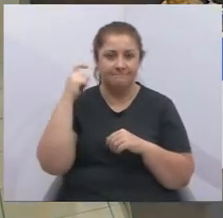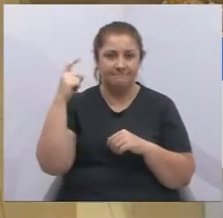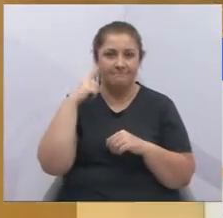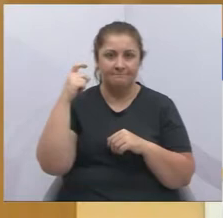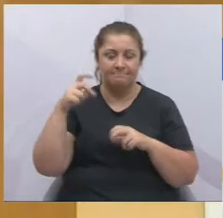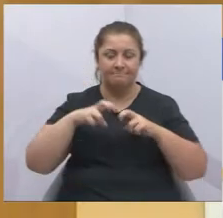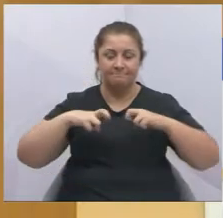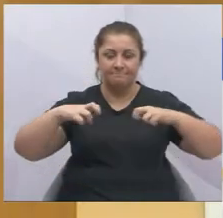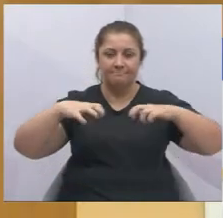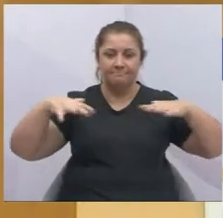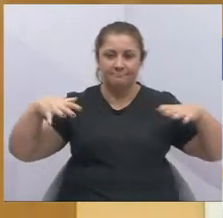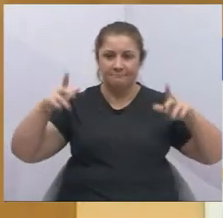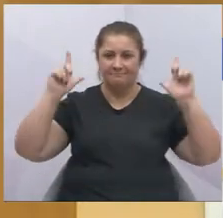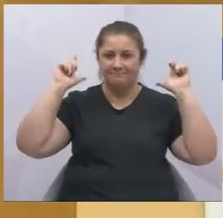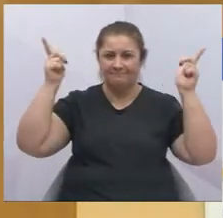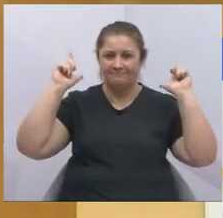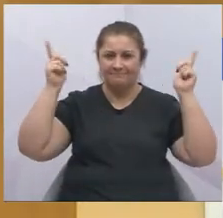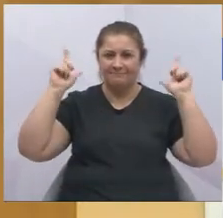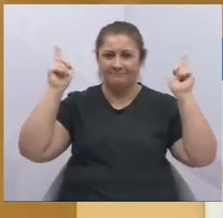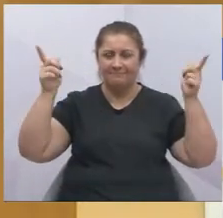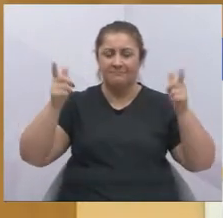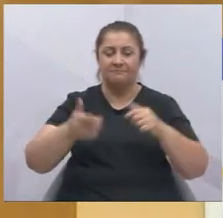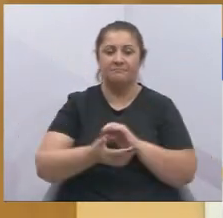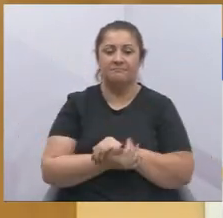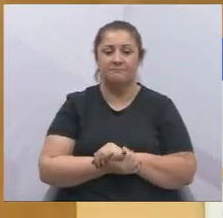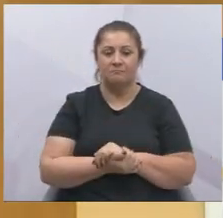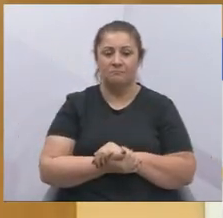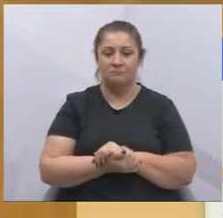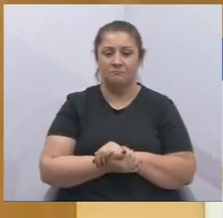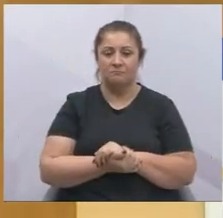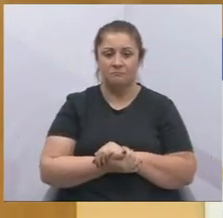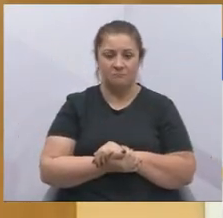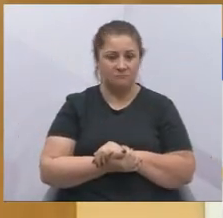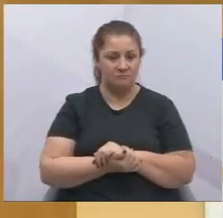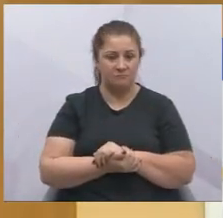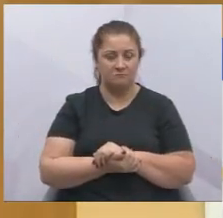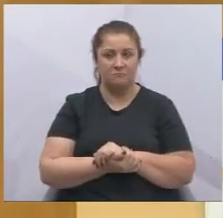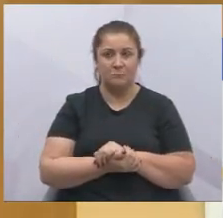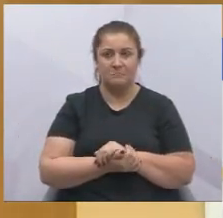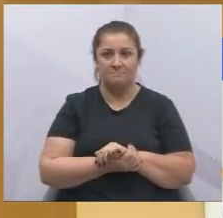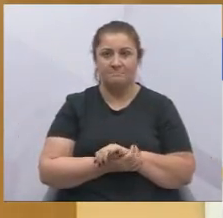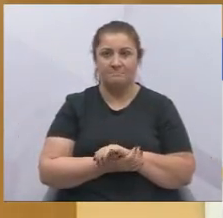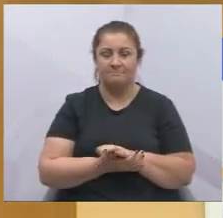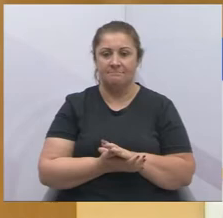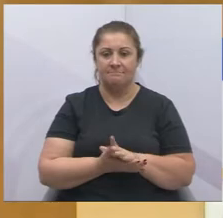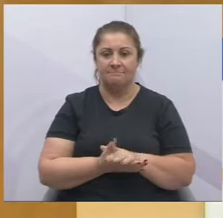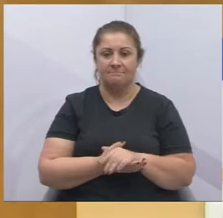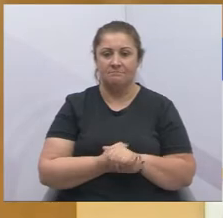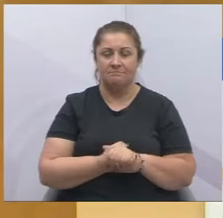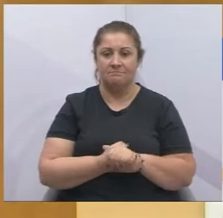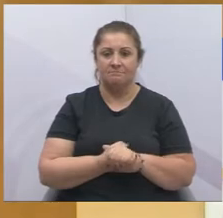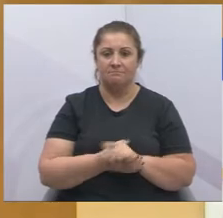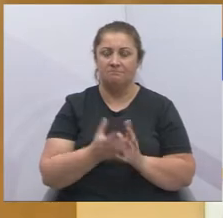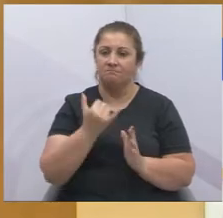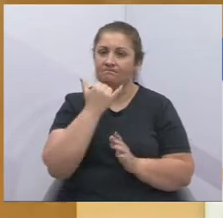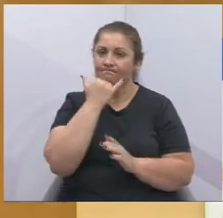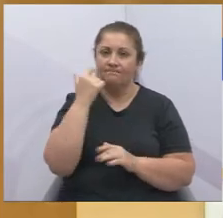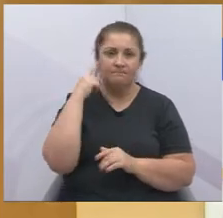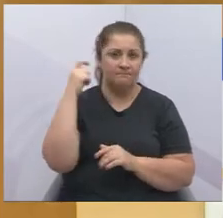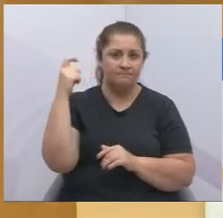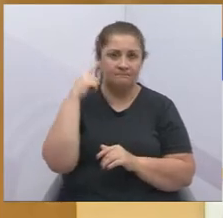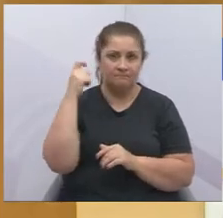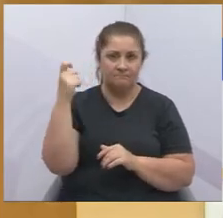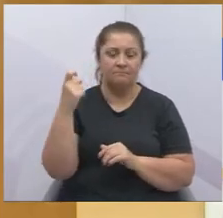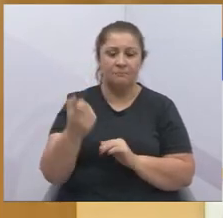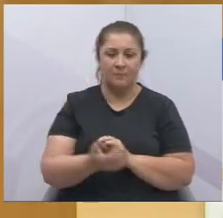são consideradas adegas similares desde que as comercializem bebidas alcoólicas e não alcoólicas não consumidas ou